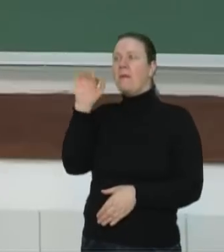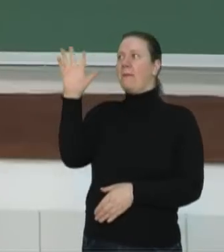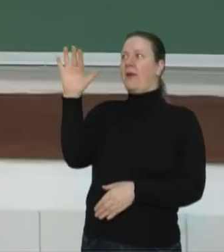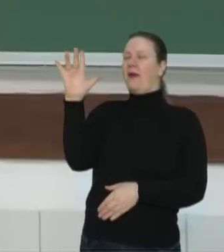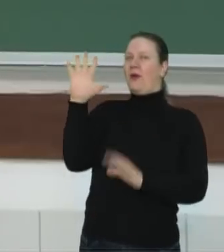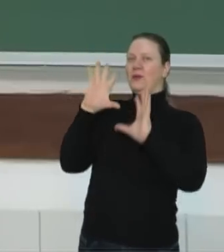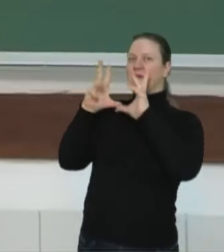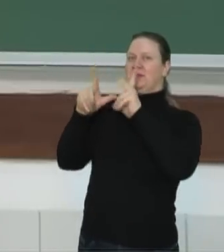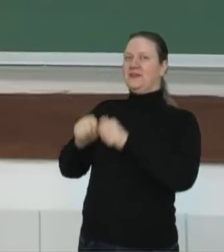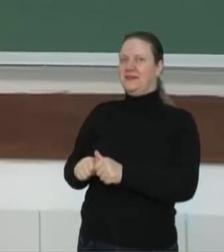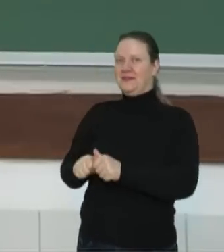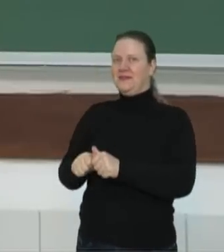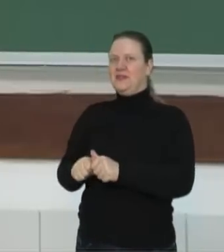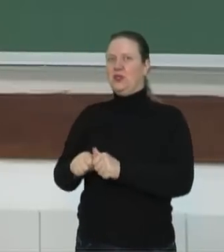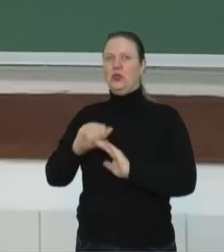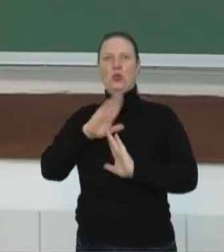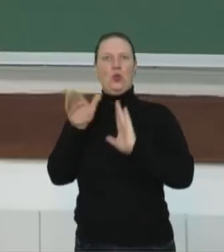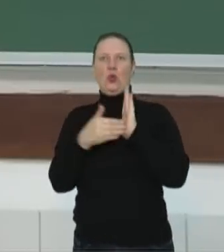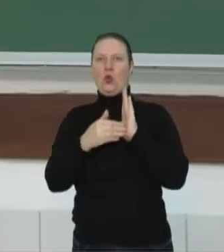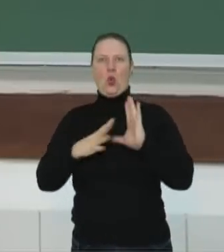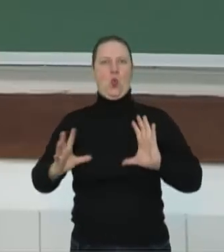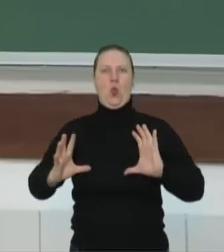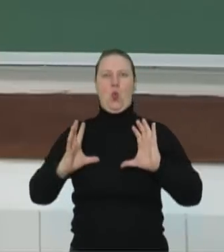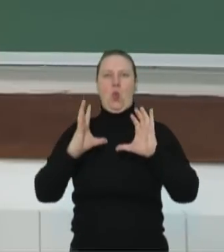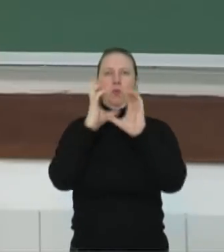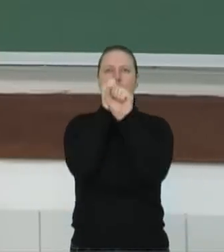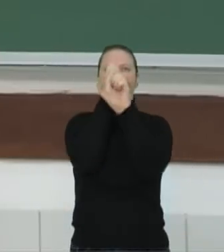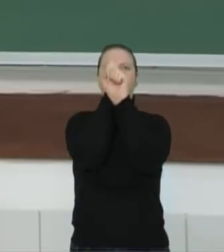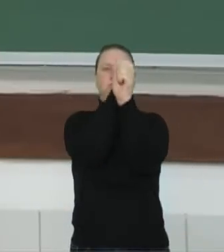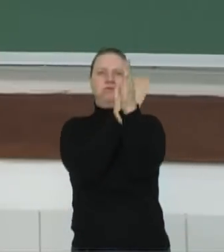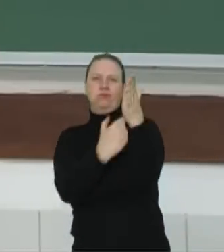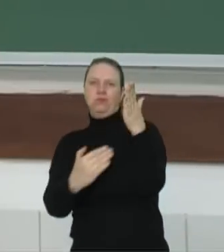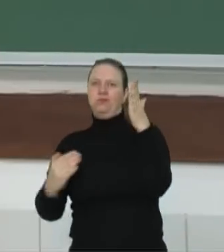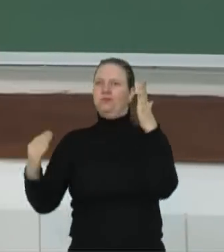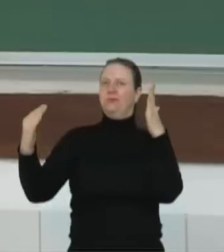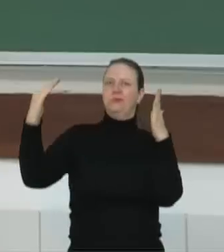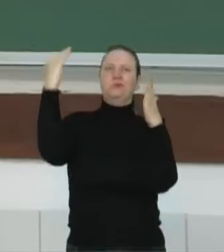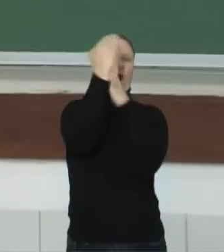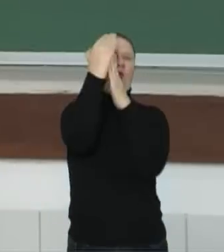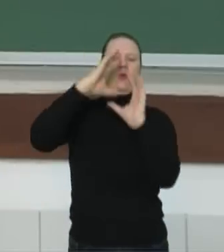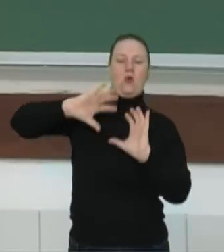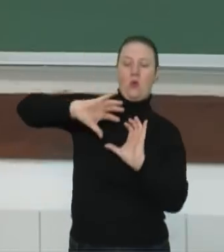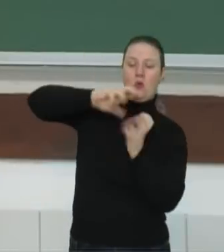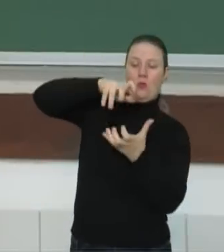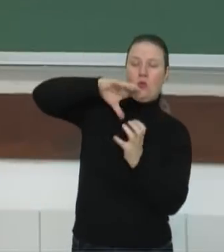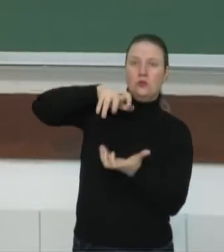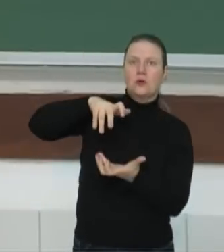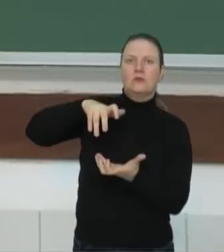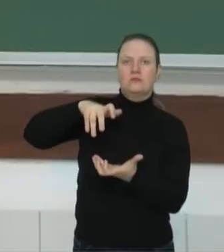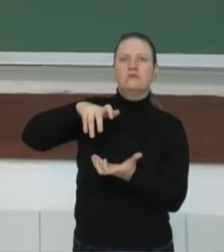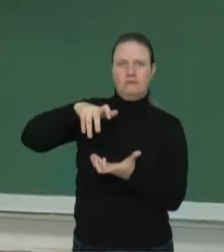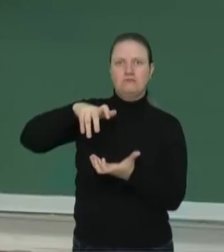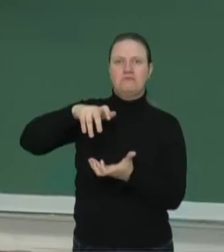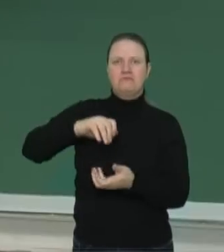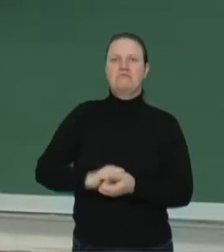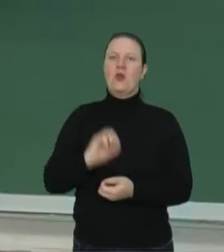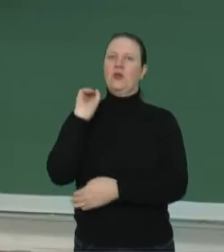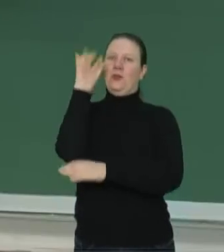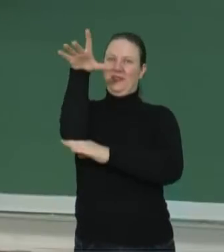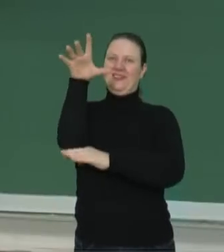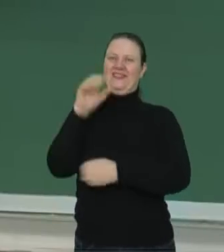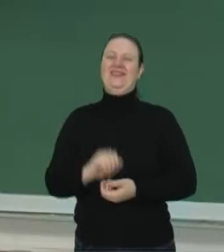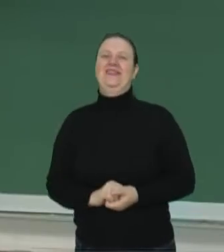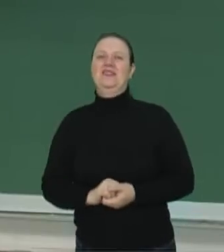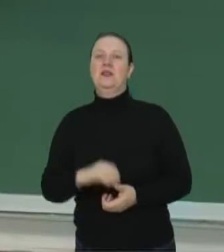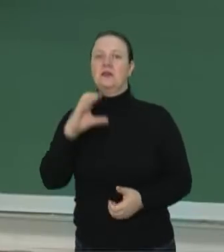apelido e fez todo esse recorde de pontuação, recorde mundial de pontuação.